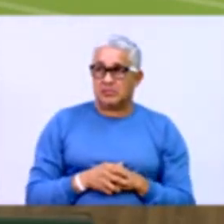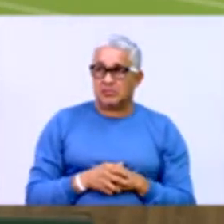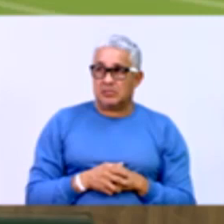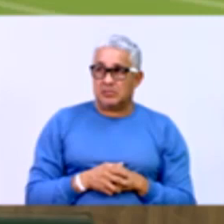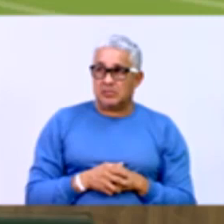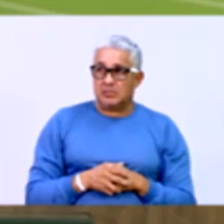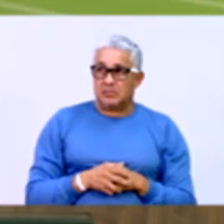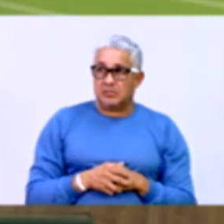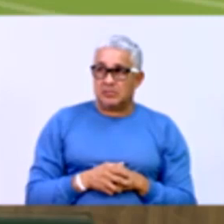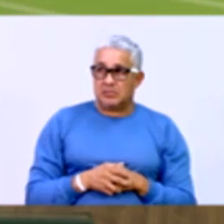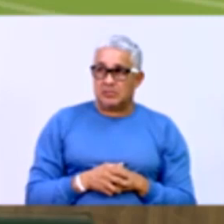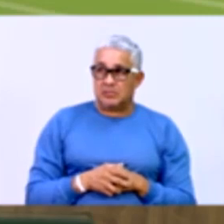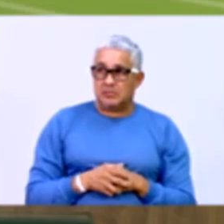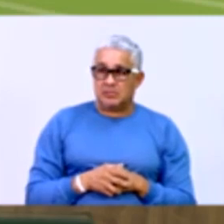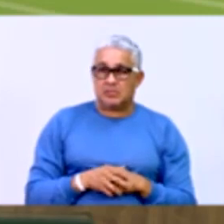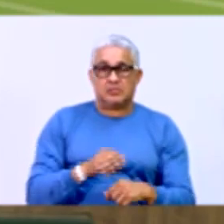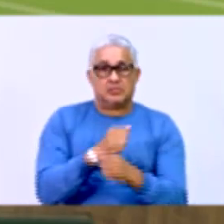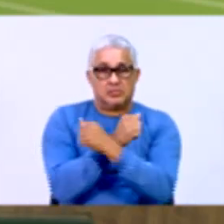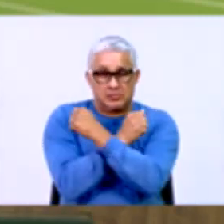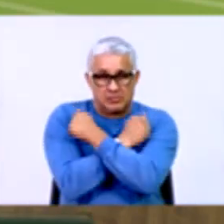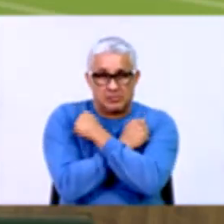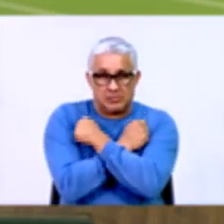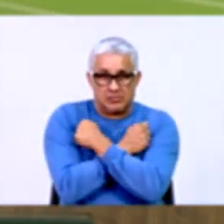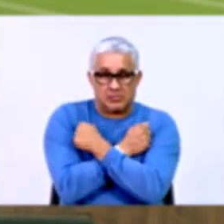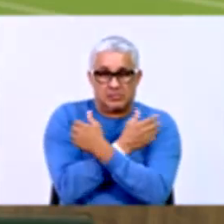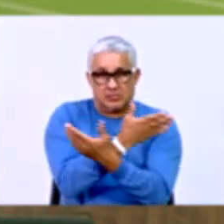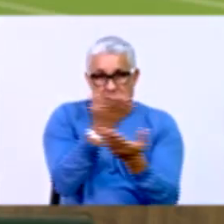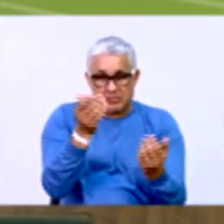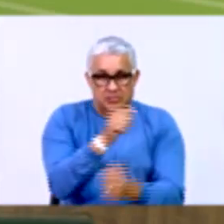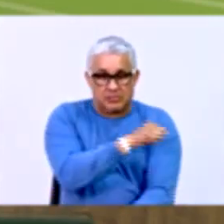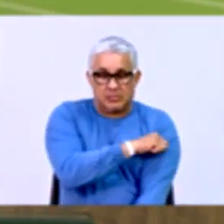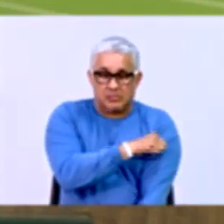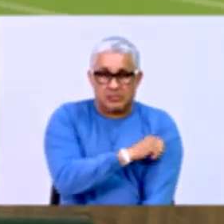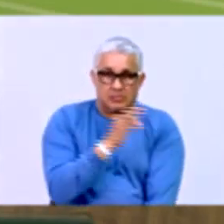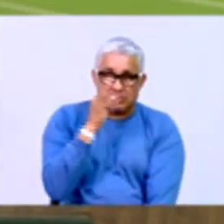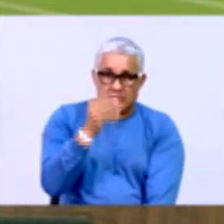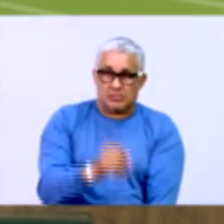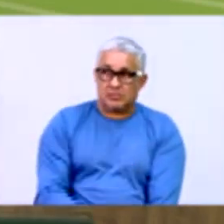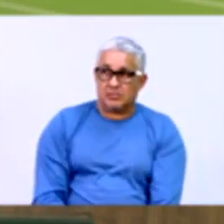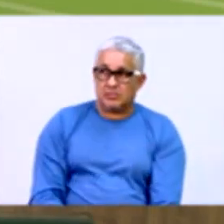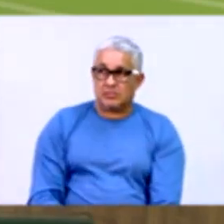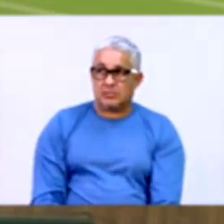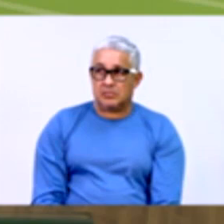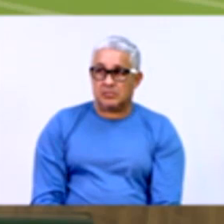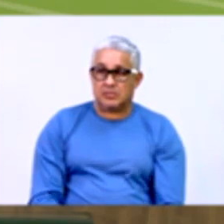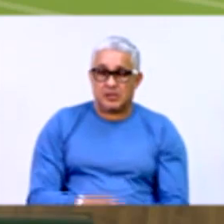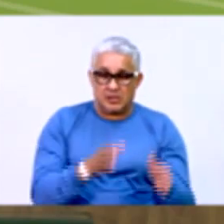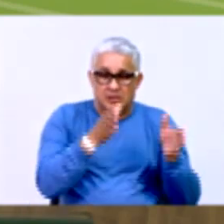Não falou quem foi, mas um abraço a todo mundo de Guajará aí. A